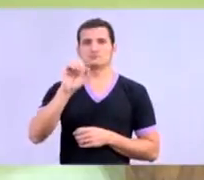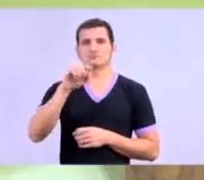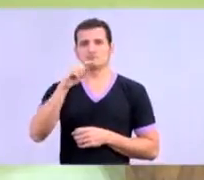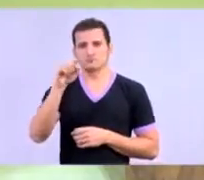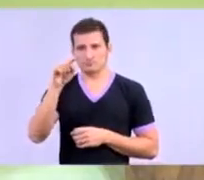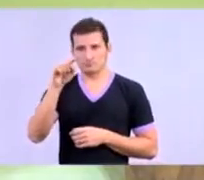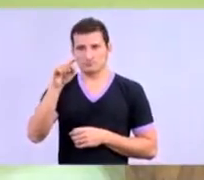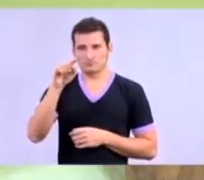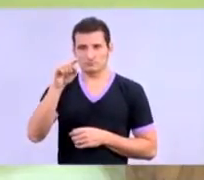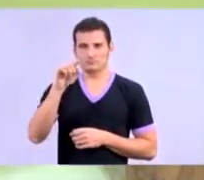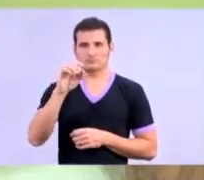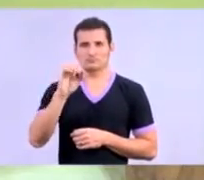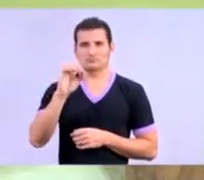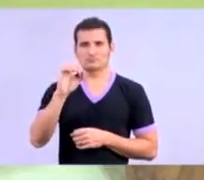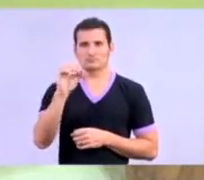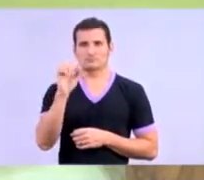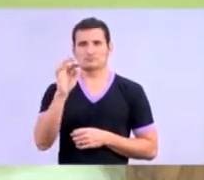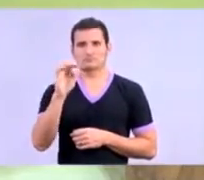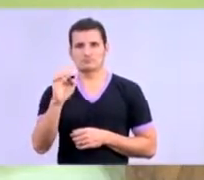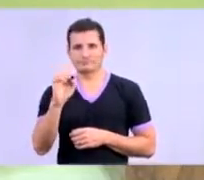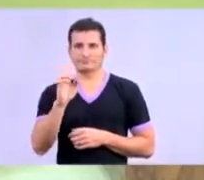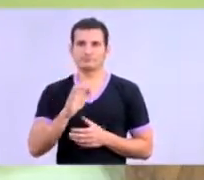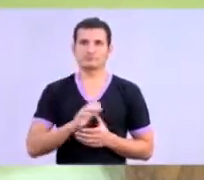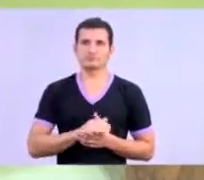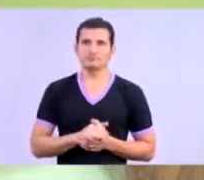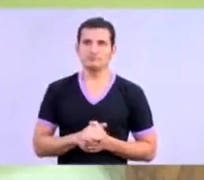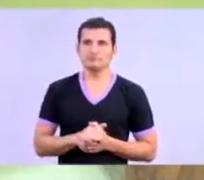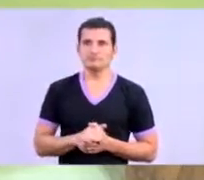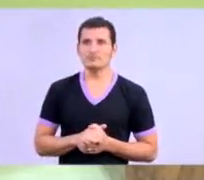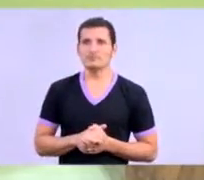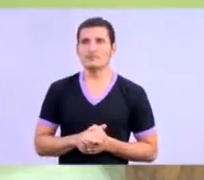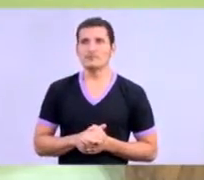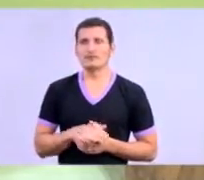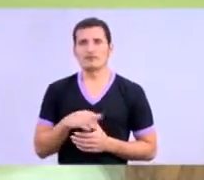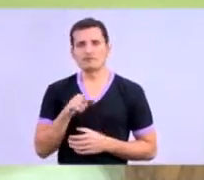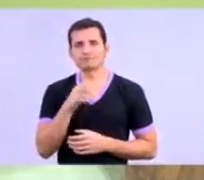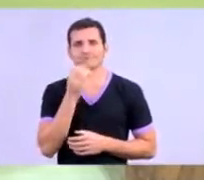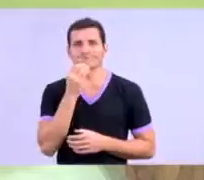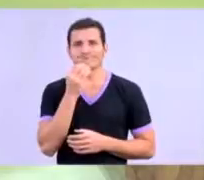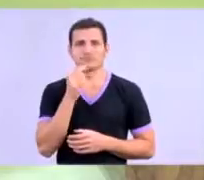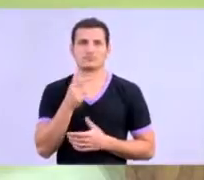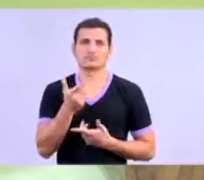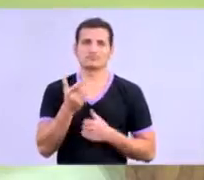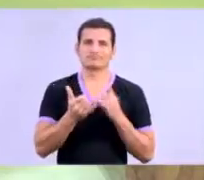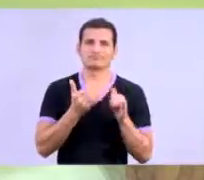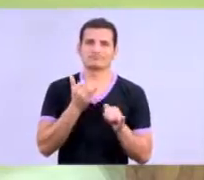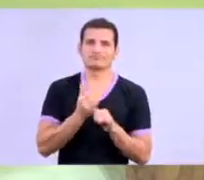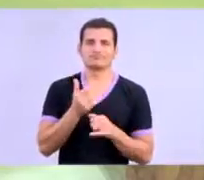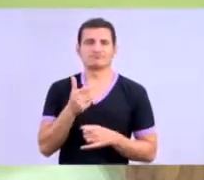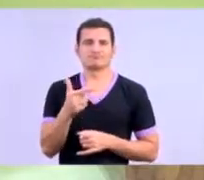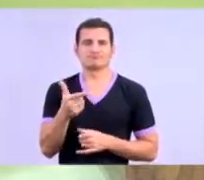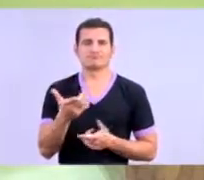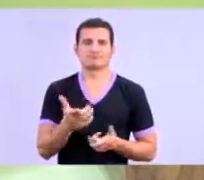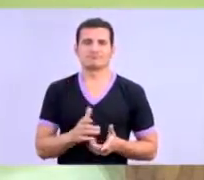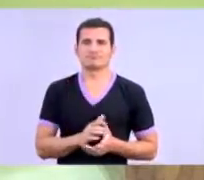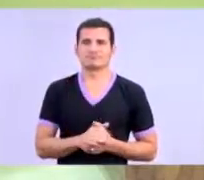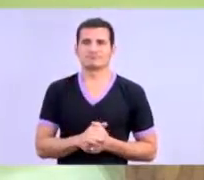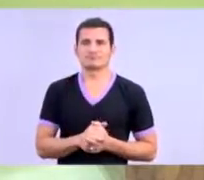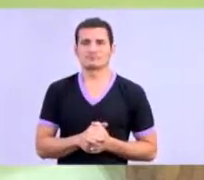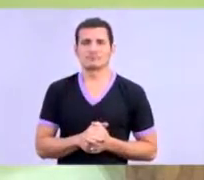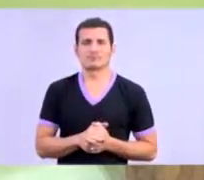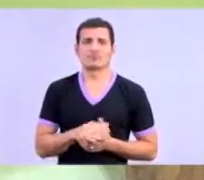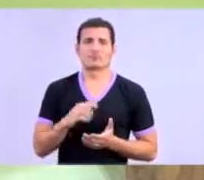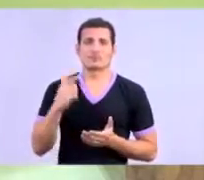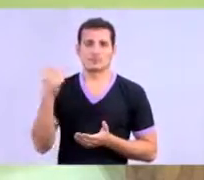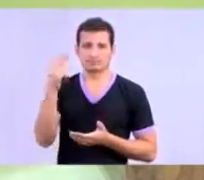internet, então não temos aí a oportunidade de vamos dizer, ver a resposta dos outros